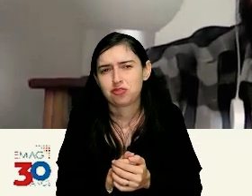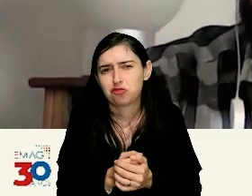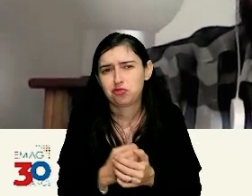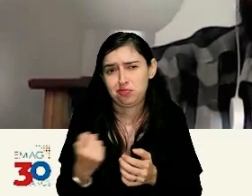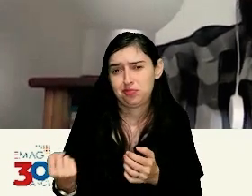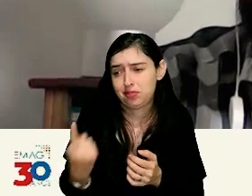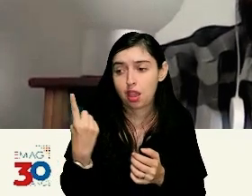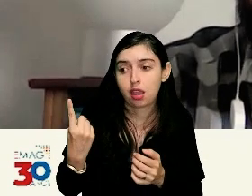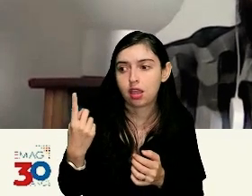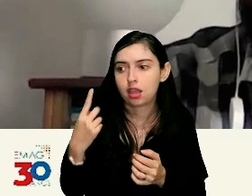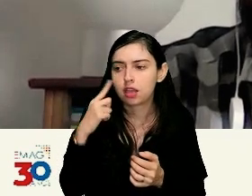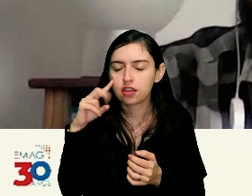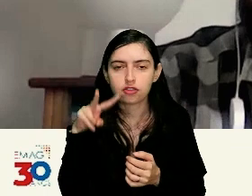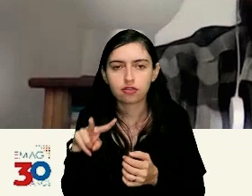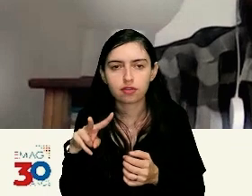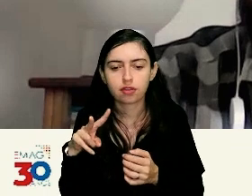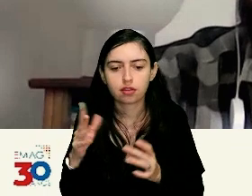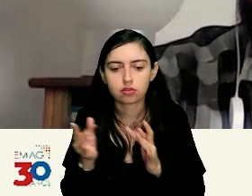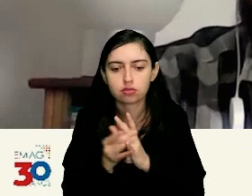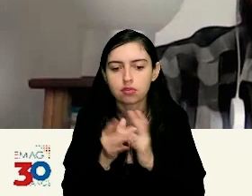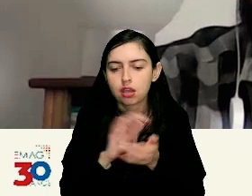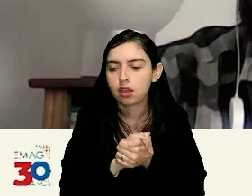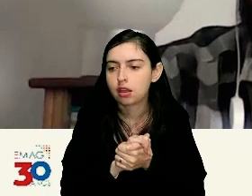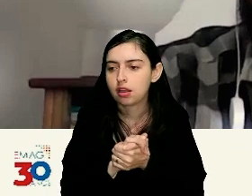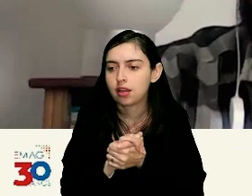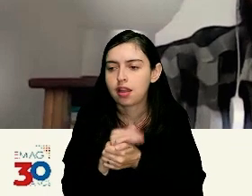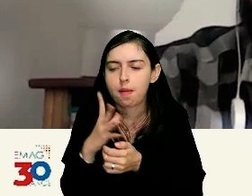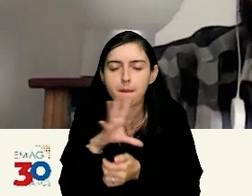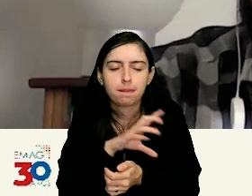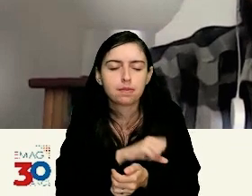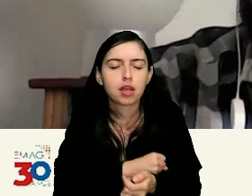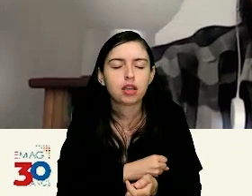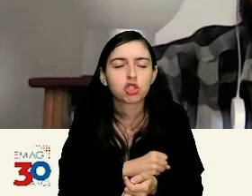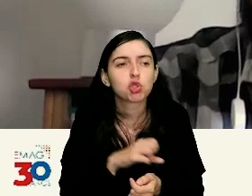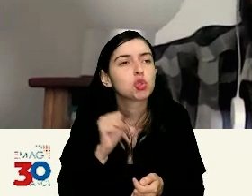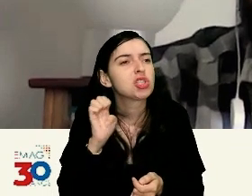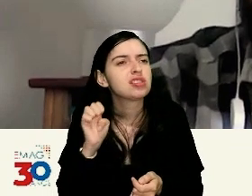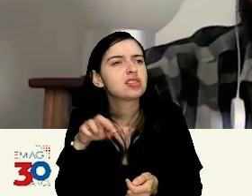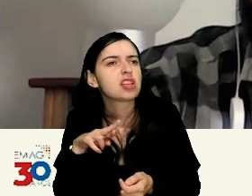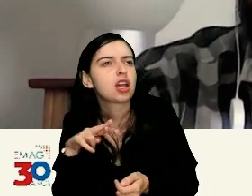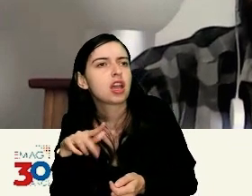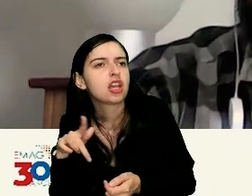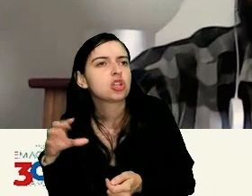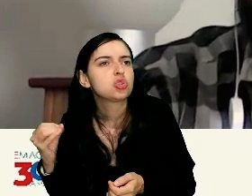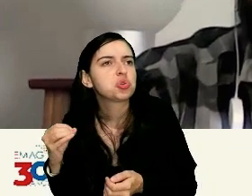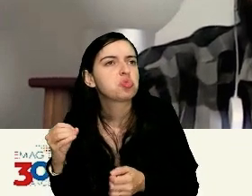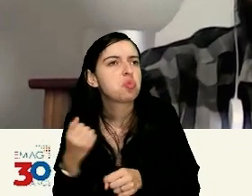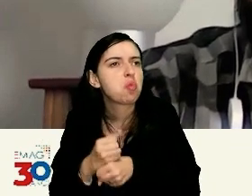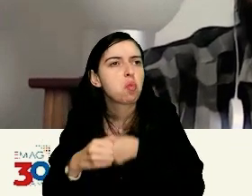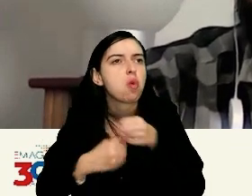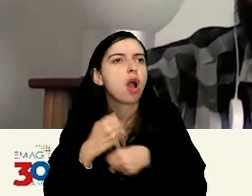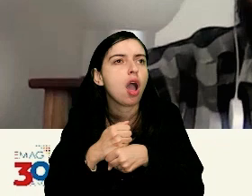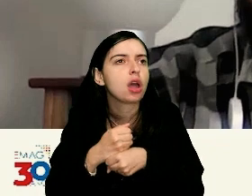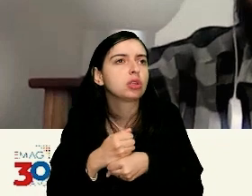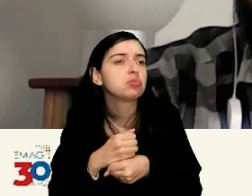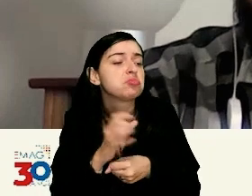um casal super apaixonado. E, de repente, o Sérgio já, sabe, no outro ano já estava namorando, já